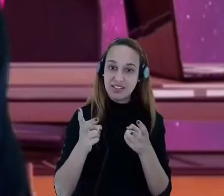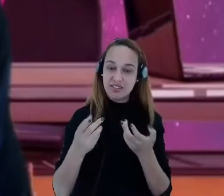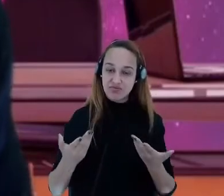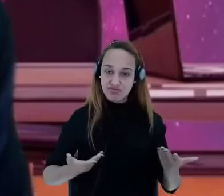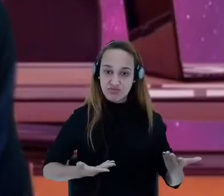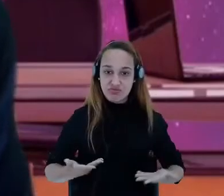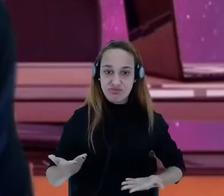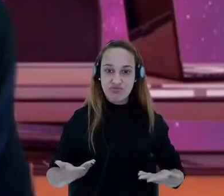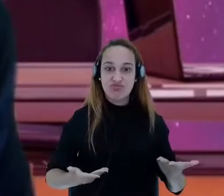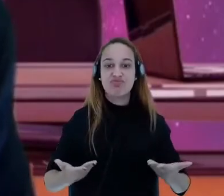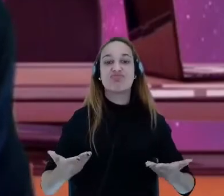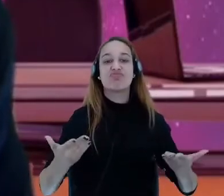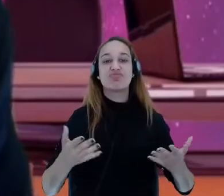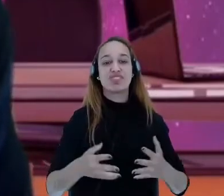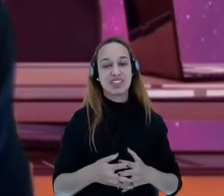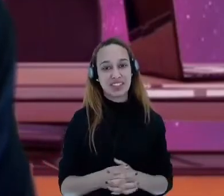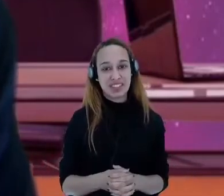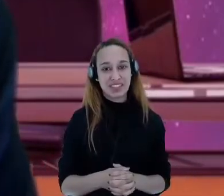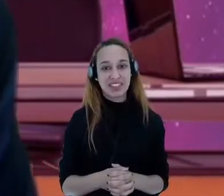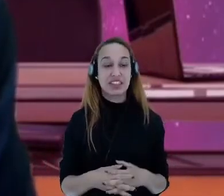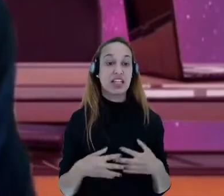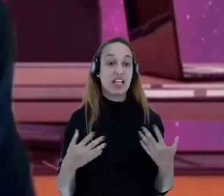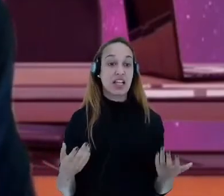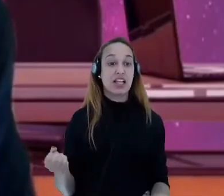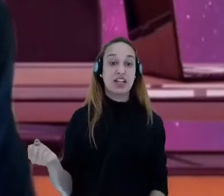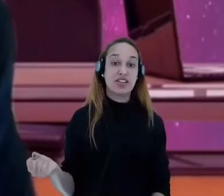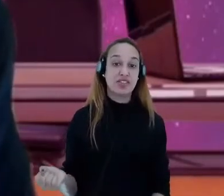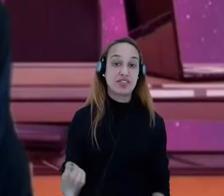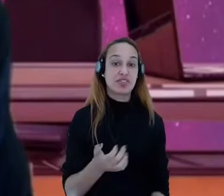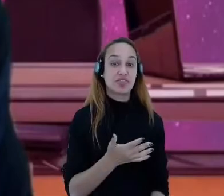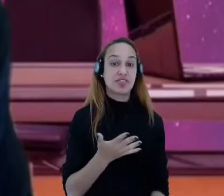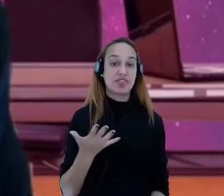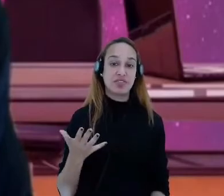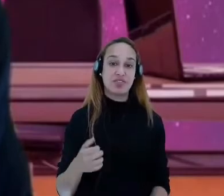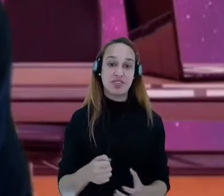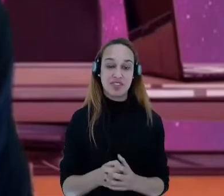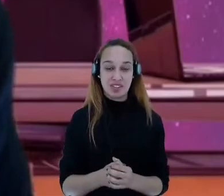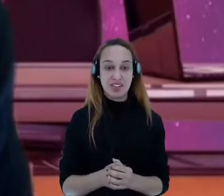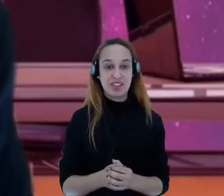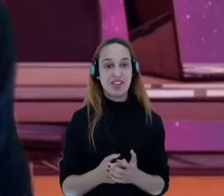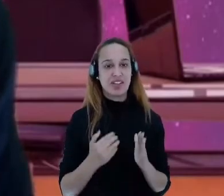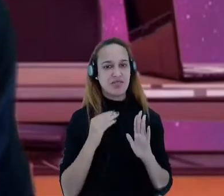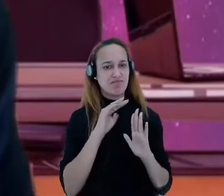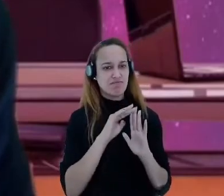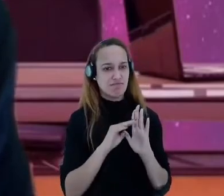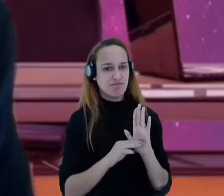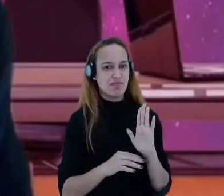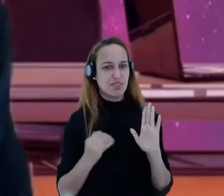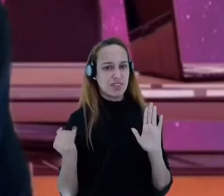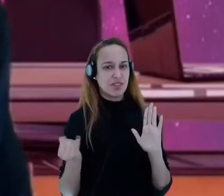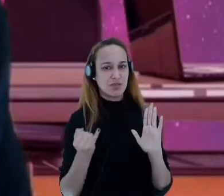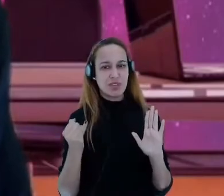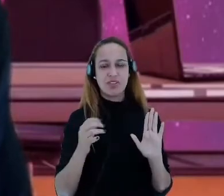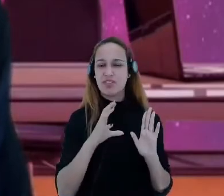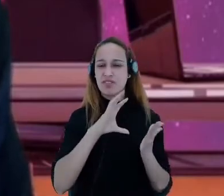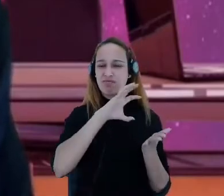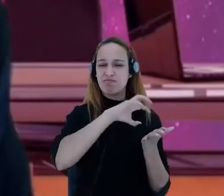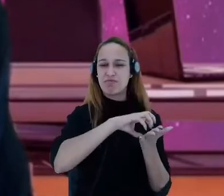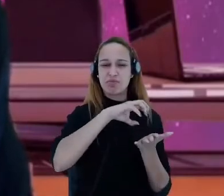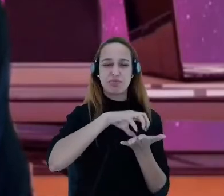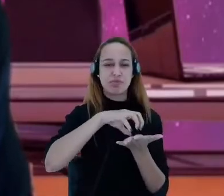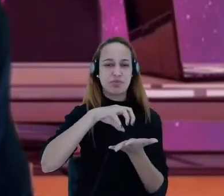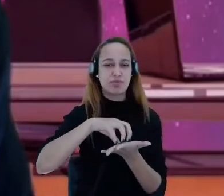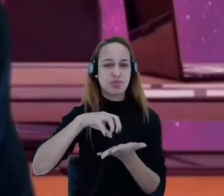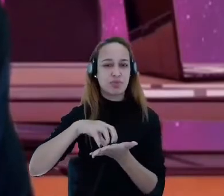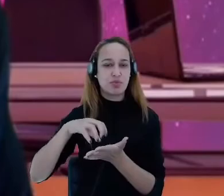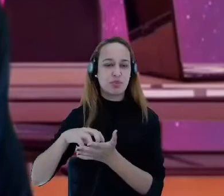nesses últimos anos. A inovação é um elemento absolutamente essencial em todos os setores de atividade, e